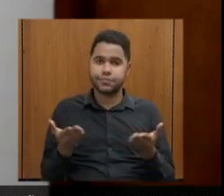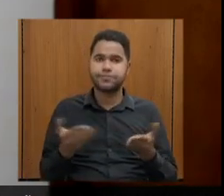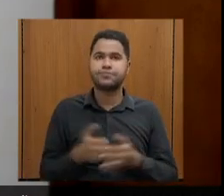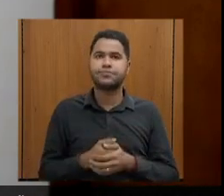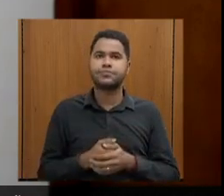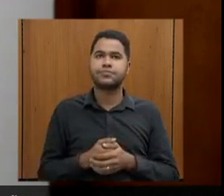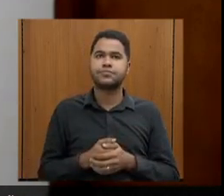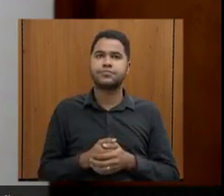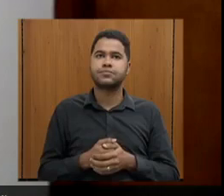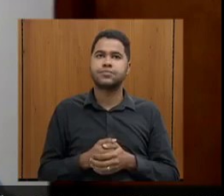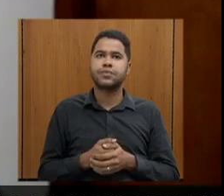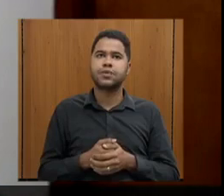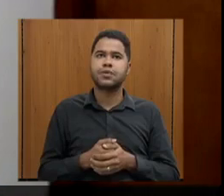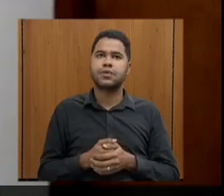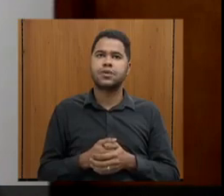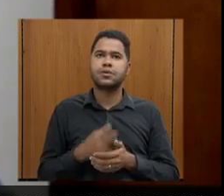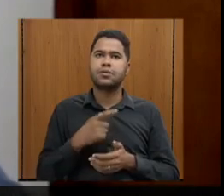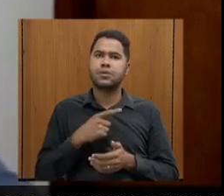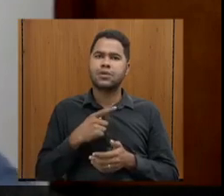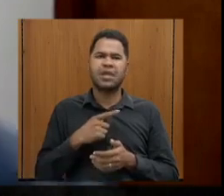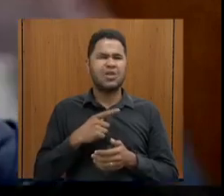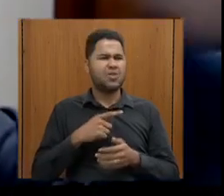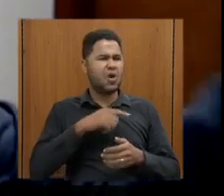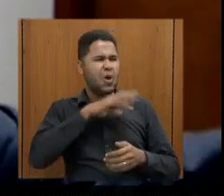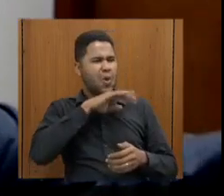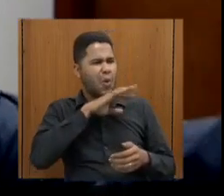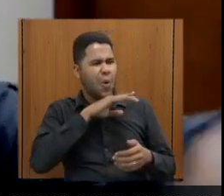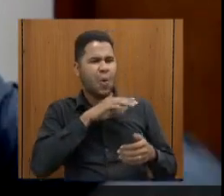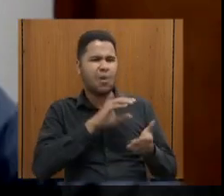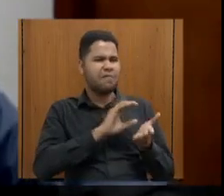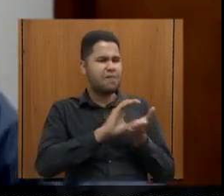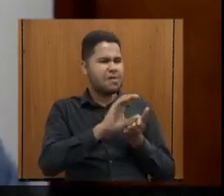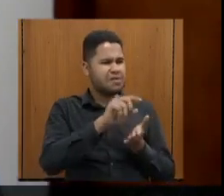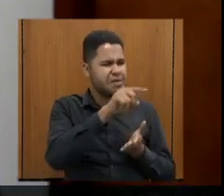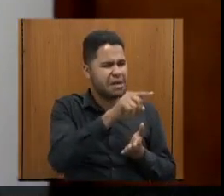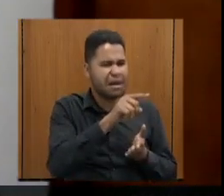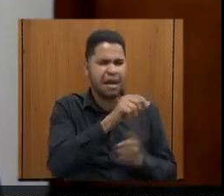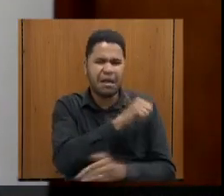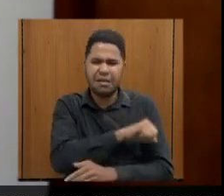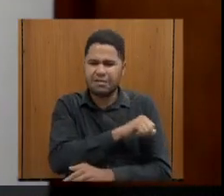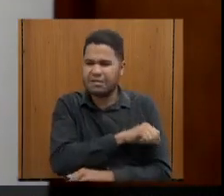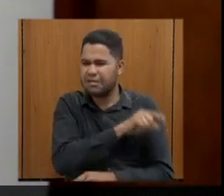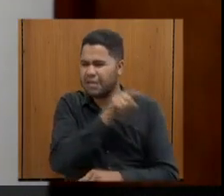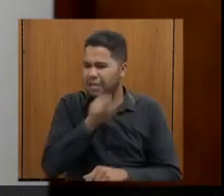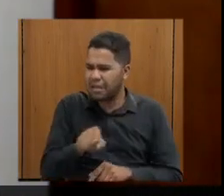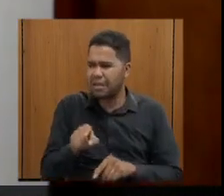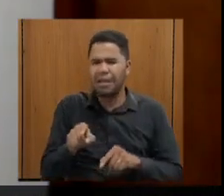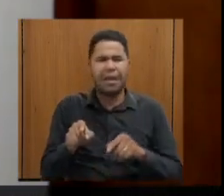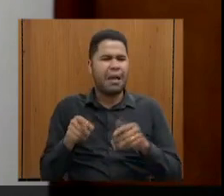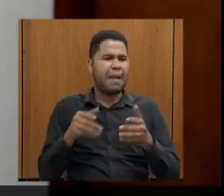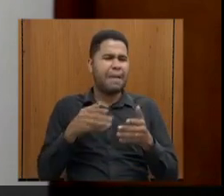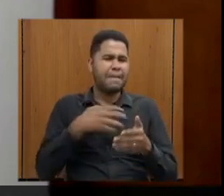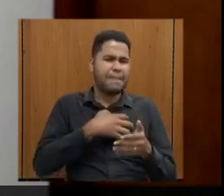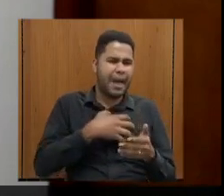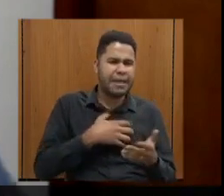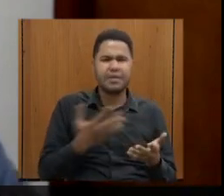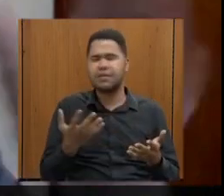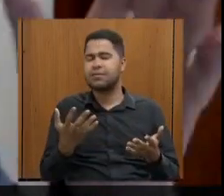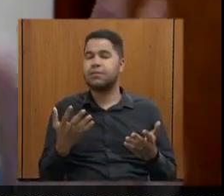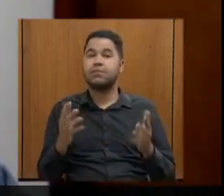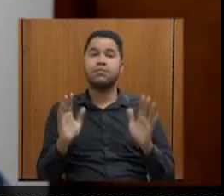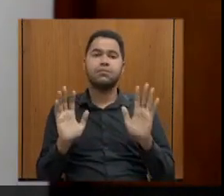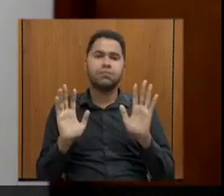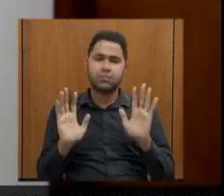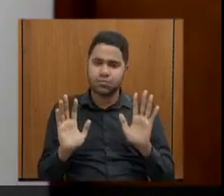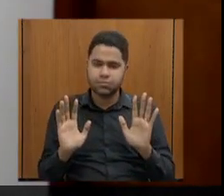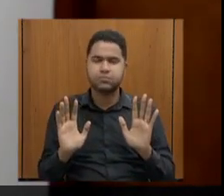é um cabide Preto só notícia ruim vestido Rio de Janeiro na rádio pedindo da Bahia e tudo